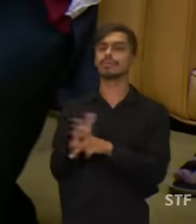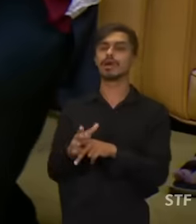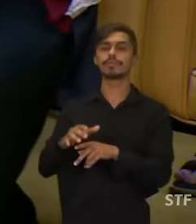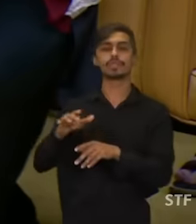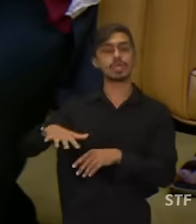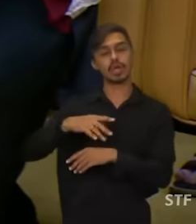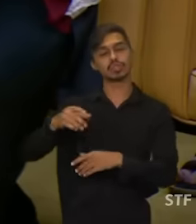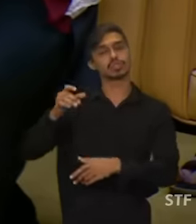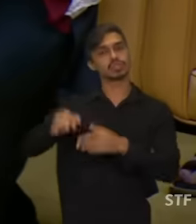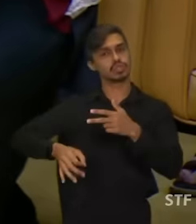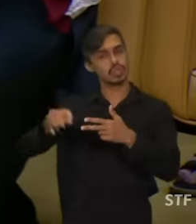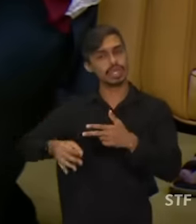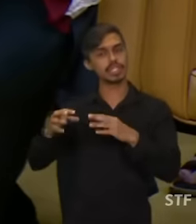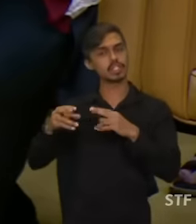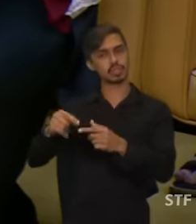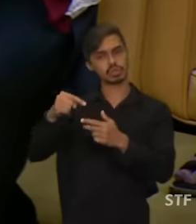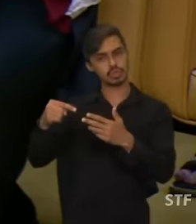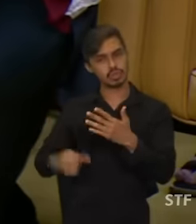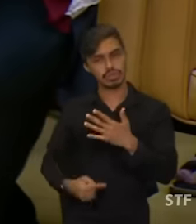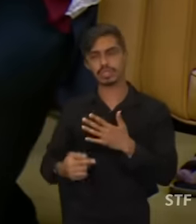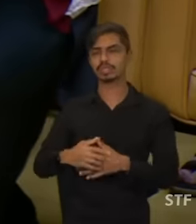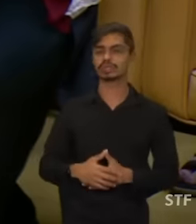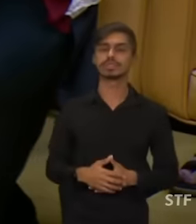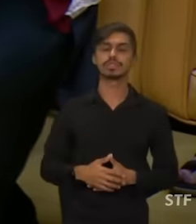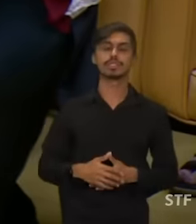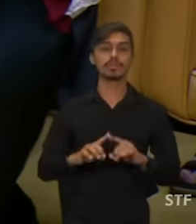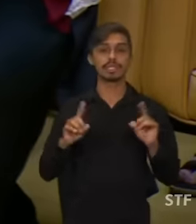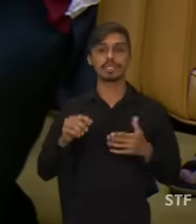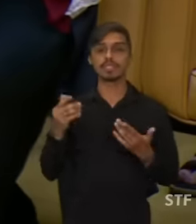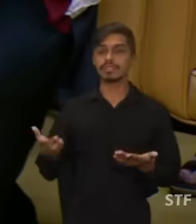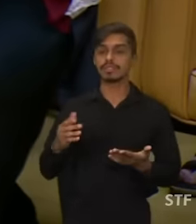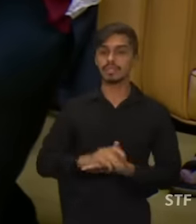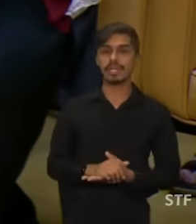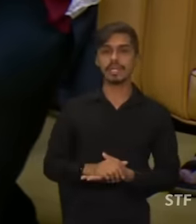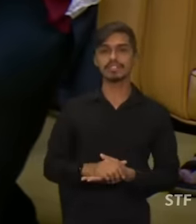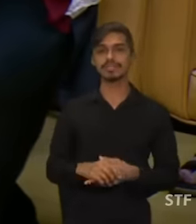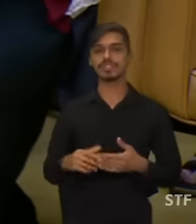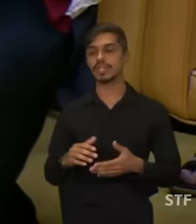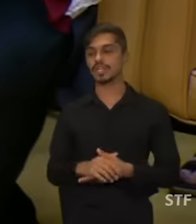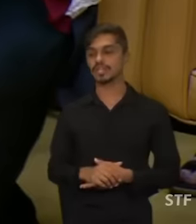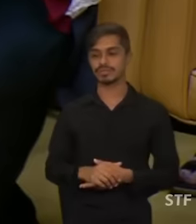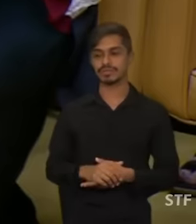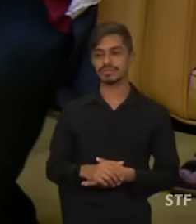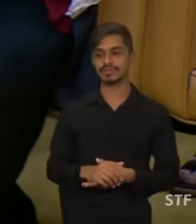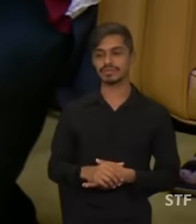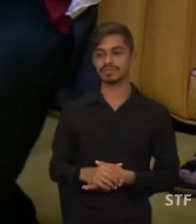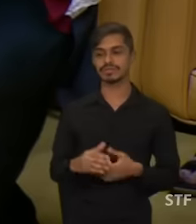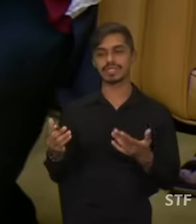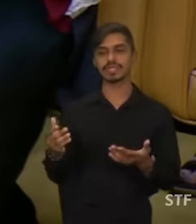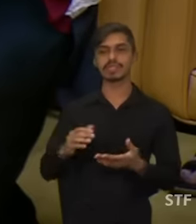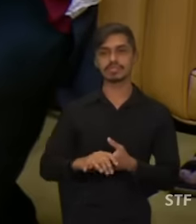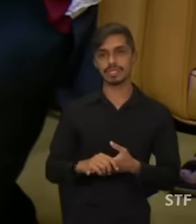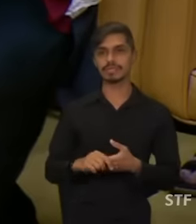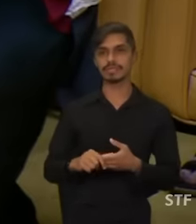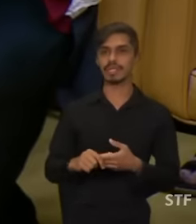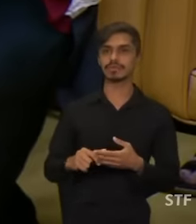Judiciário, em todos os níveis federativos. Mas ele não pode, sob pretexto de regulamentar a atividade do